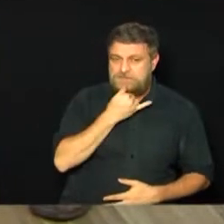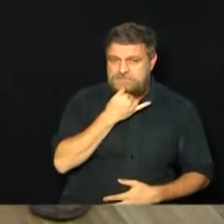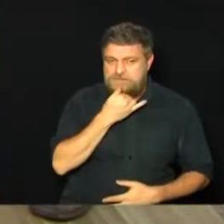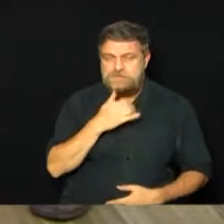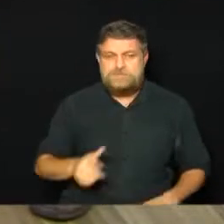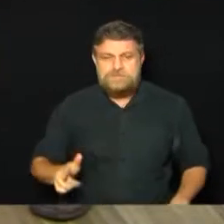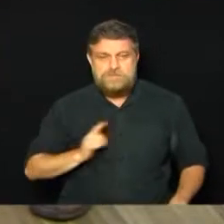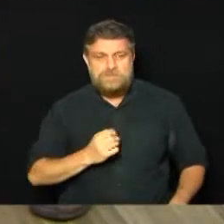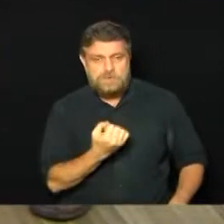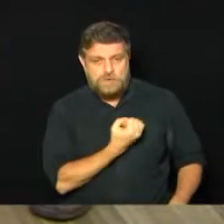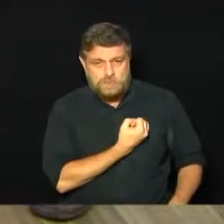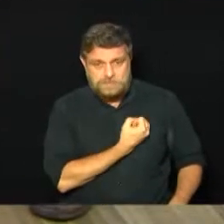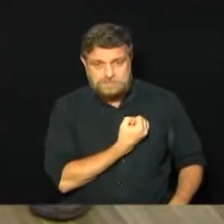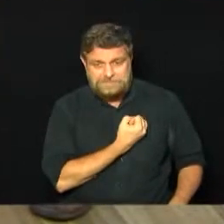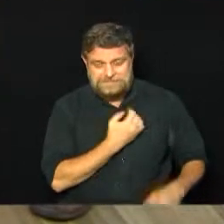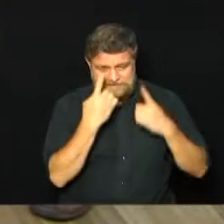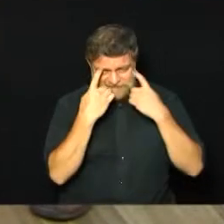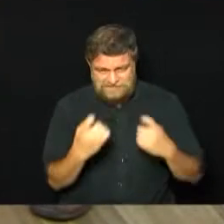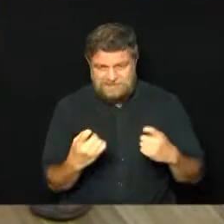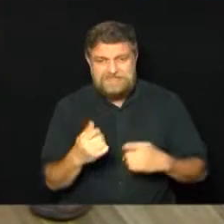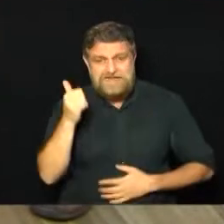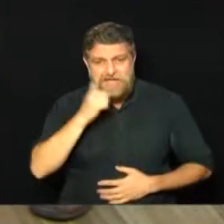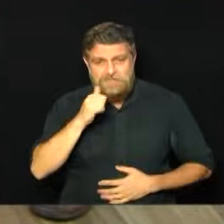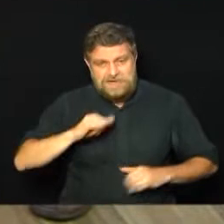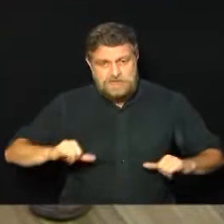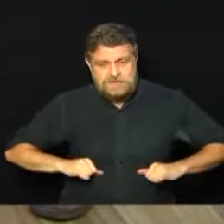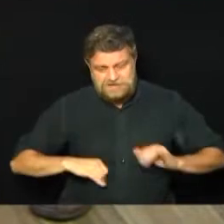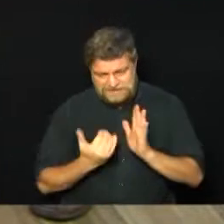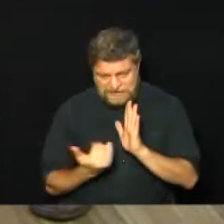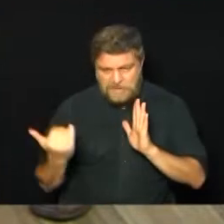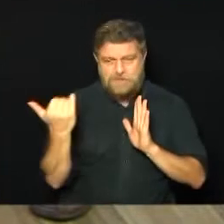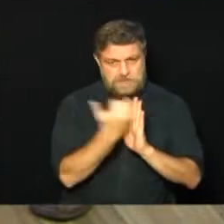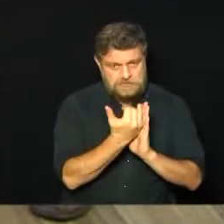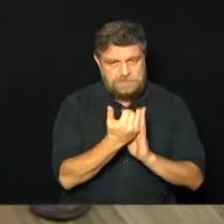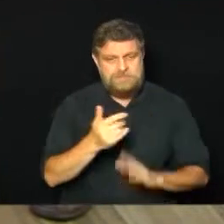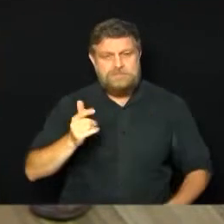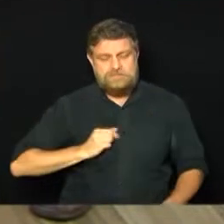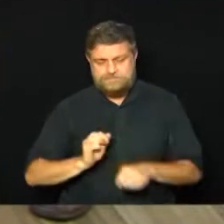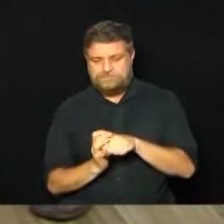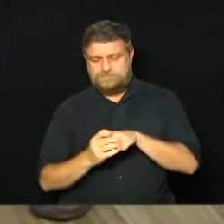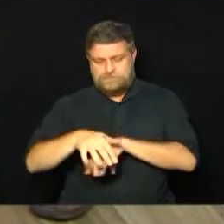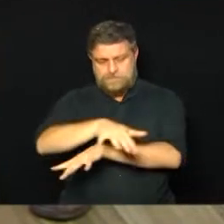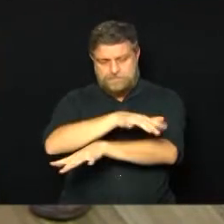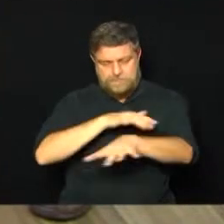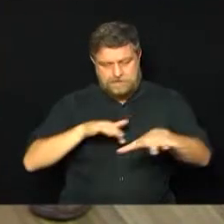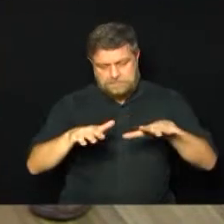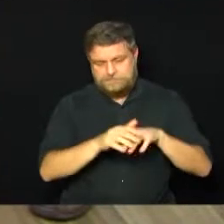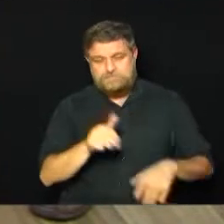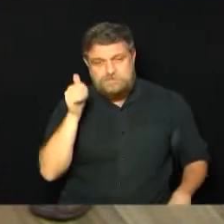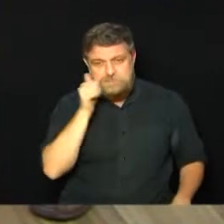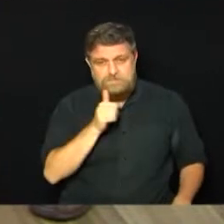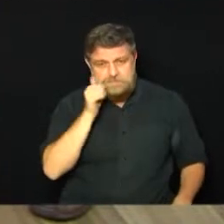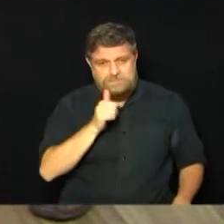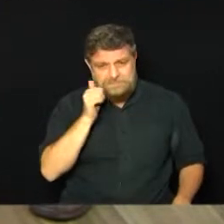né, o número de violência contra as mulheres nos últimos anos. A gente teve a pandemia, que infelizmente muitas mulheres